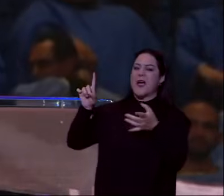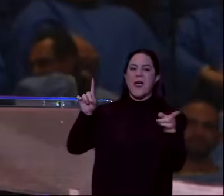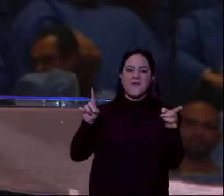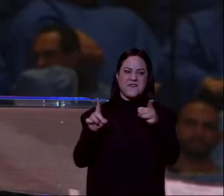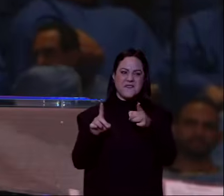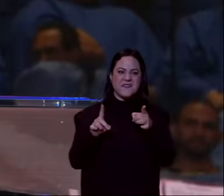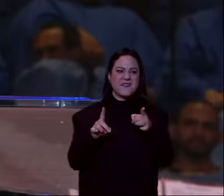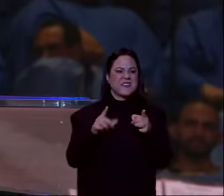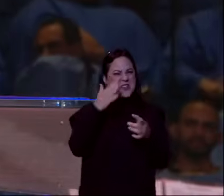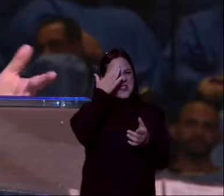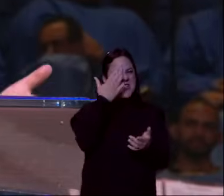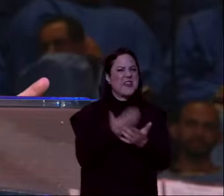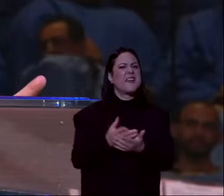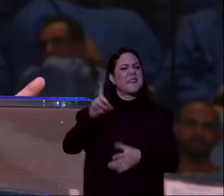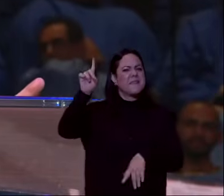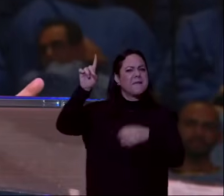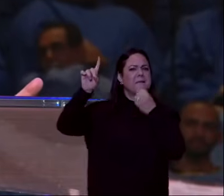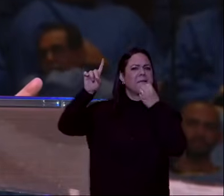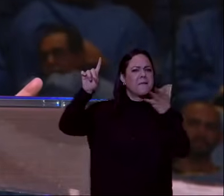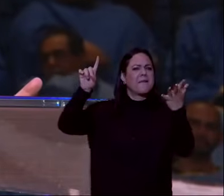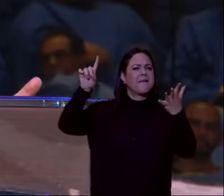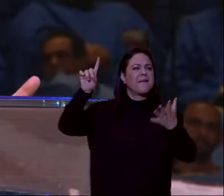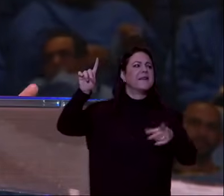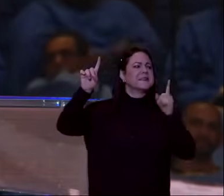Vocês não acreditam nisso, não. Deus é bom.